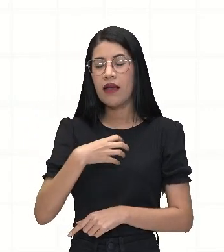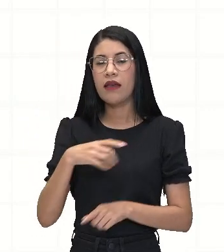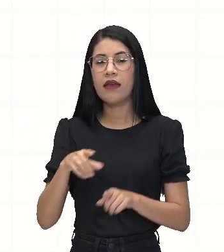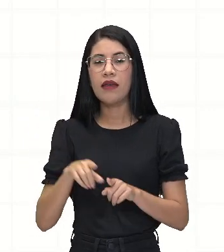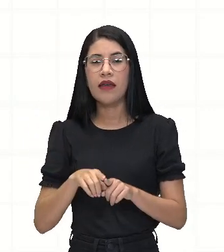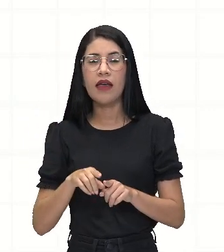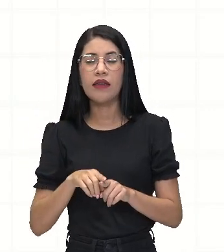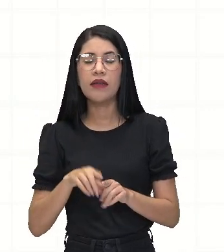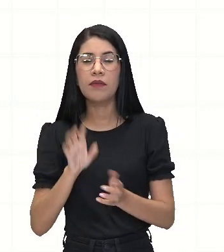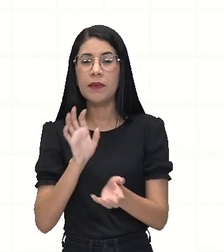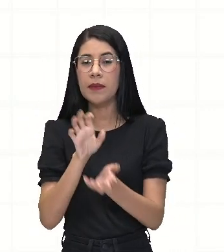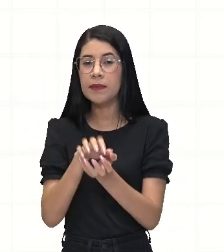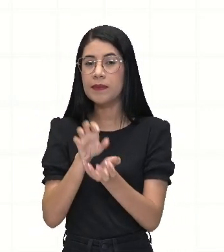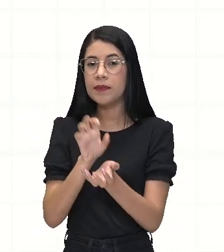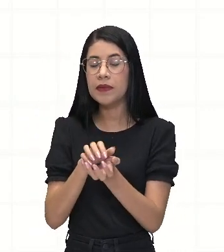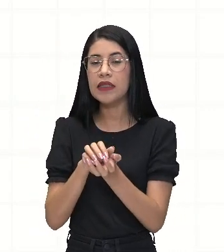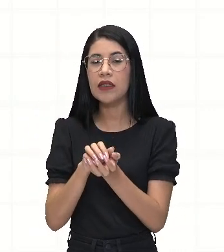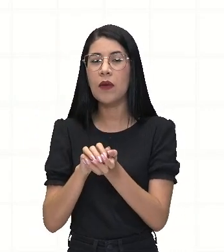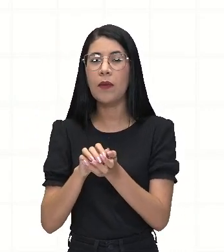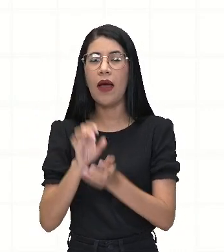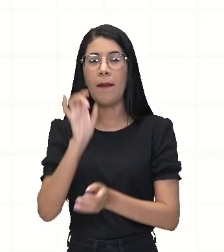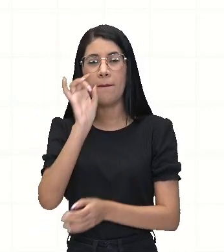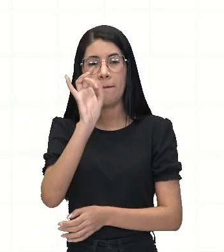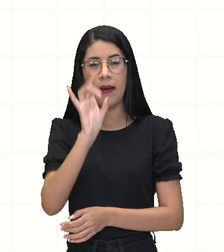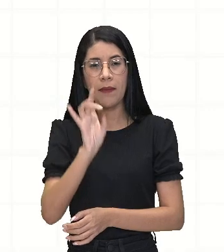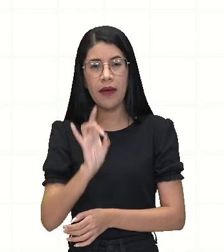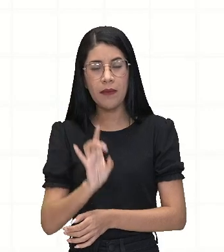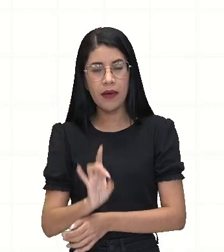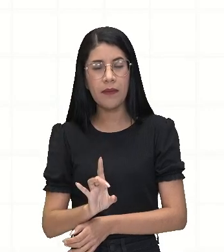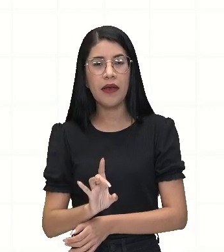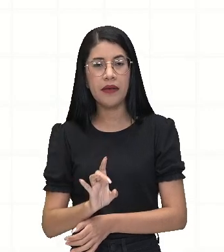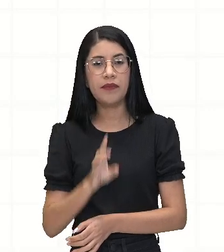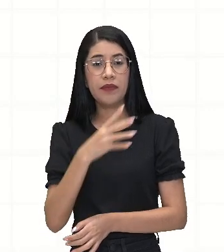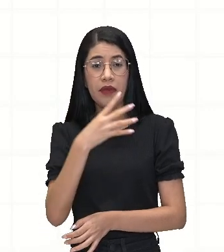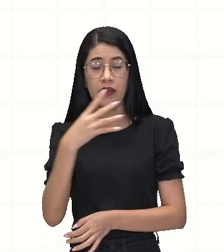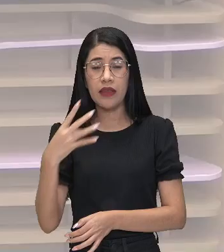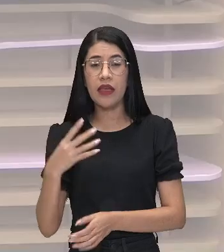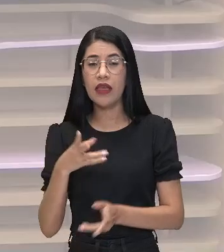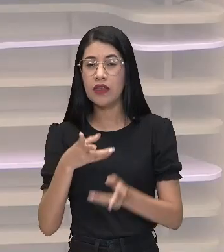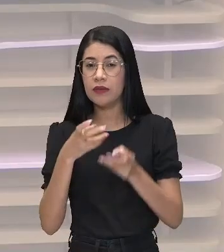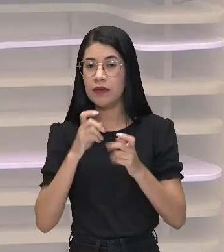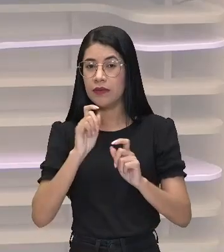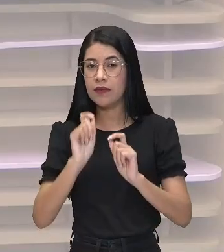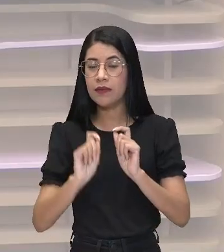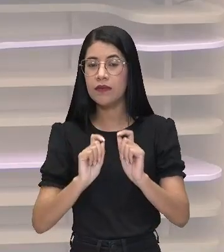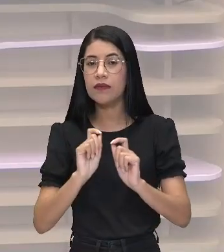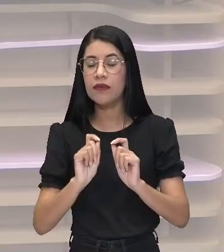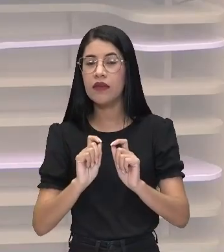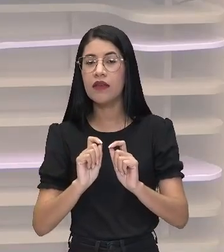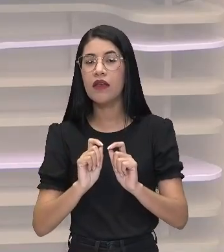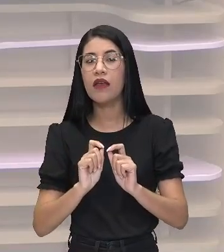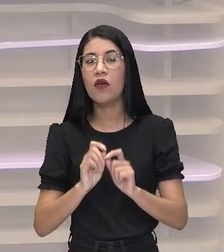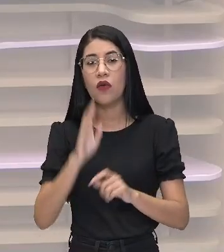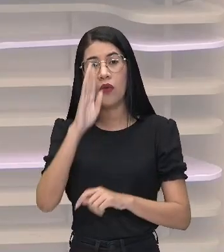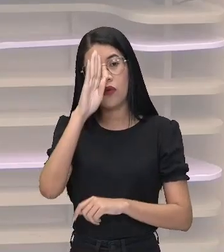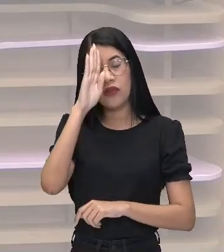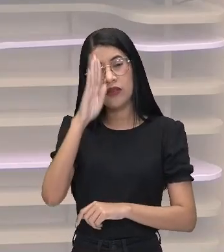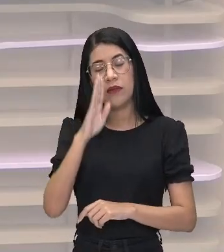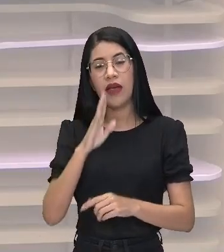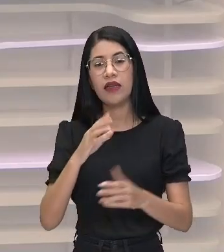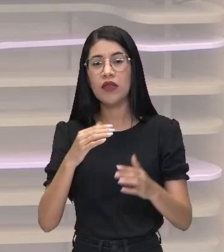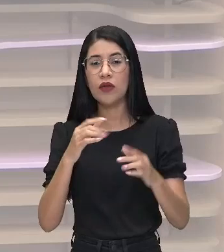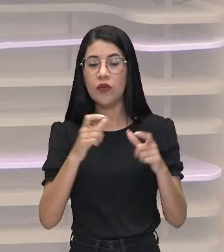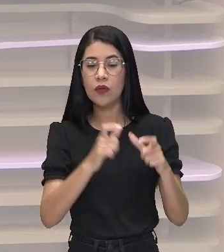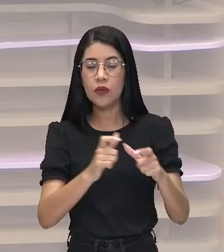Pernambuco, toda essa divisão, onde a gente vai aí observar os principais pontos